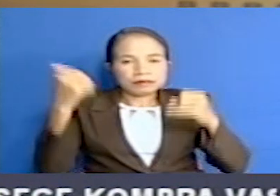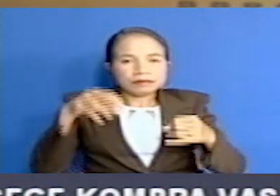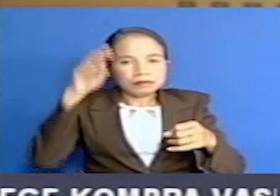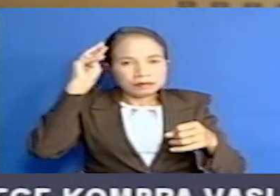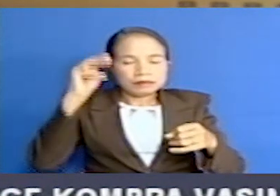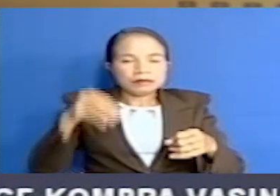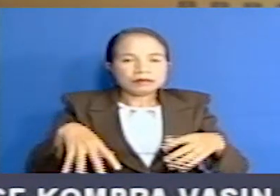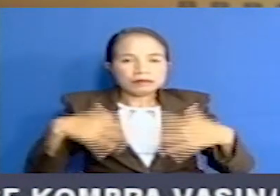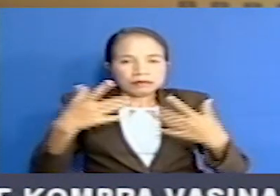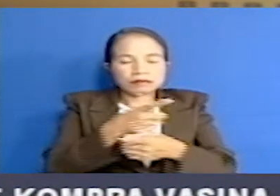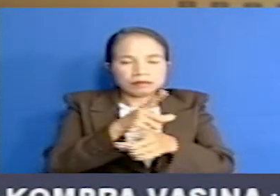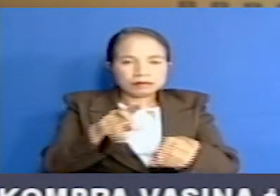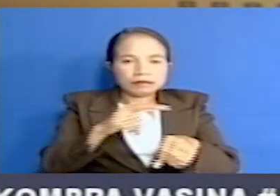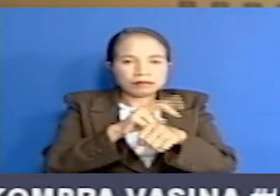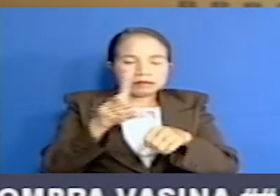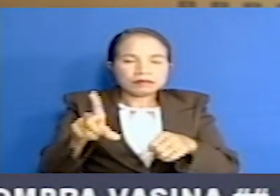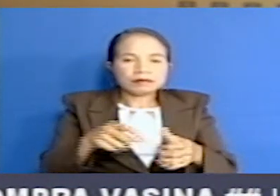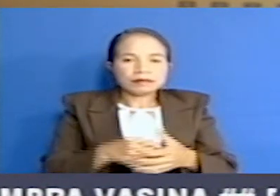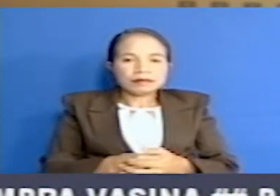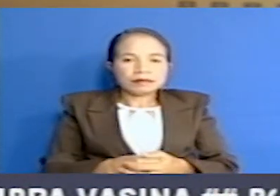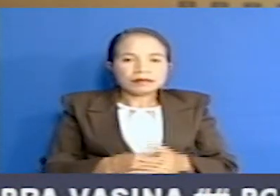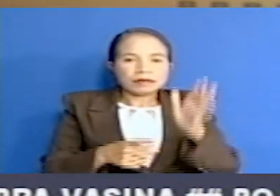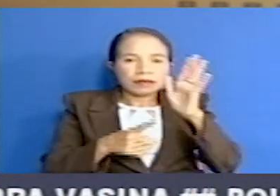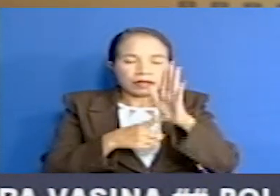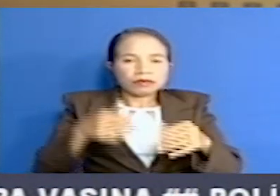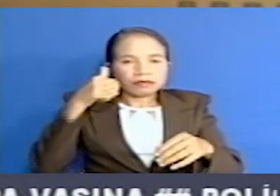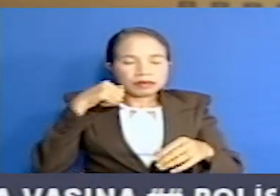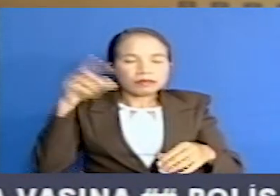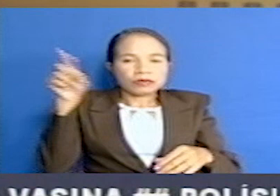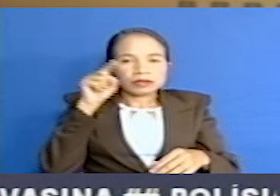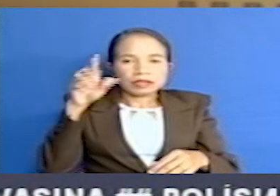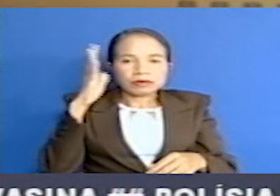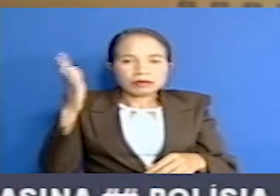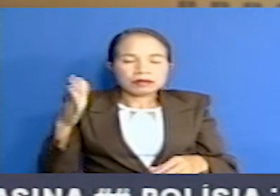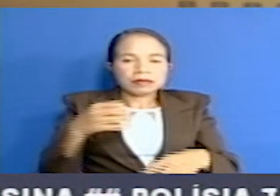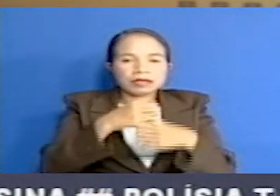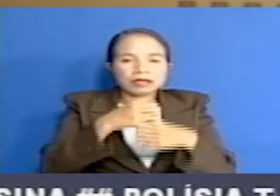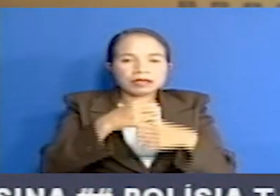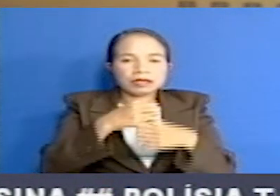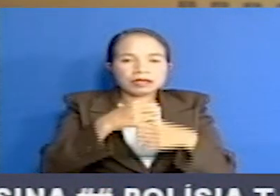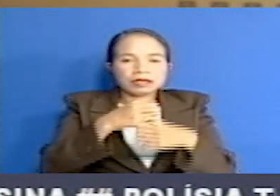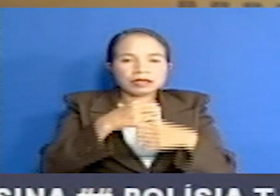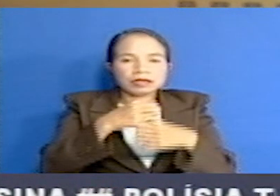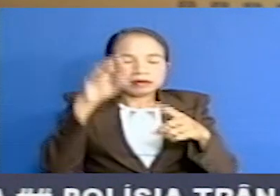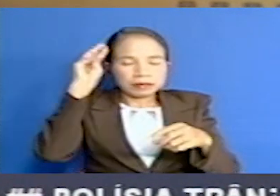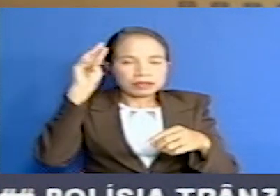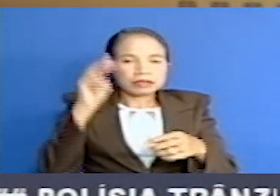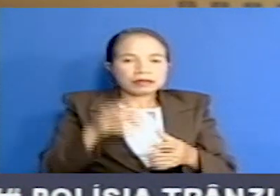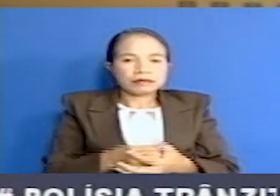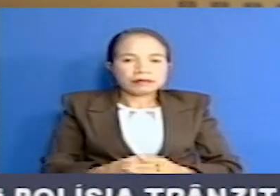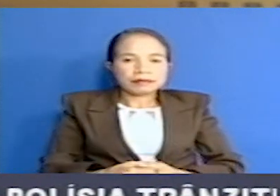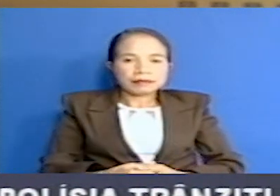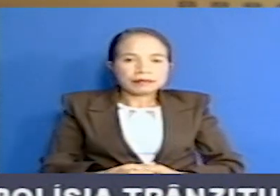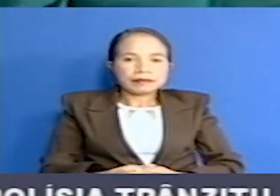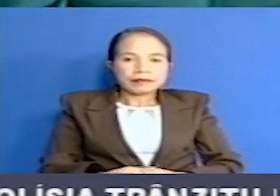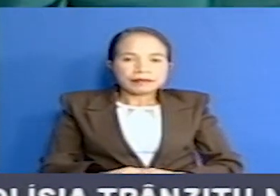O Ministério dos Assuntos Combatentes, Libertação Nacional, relata feito por Cento Lima Nuluma, que assume cargo chefia e o Ministério.